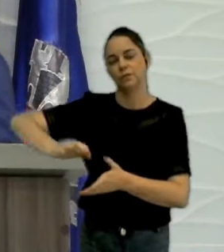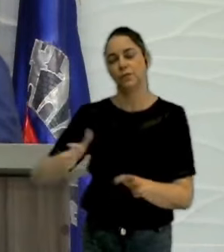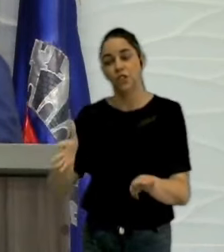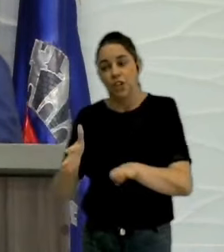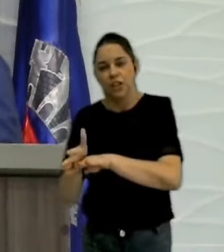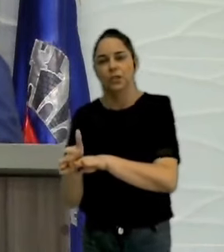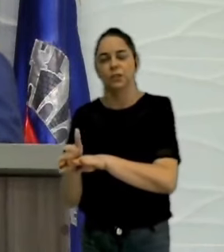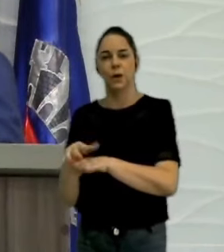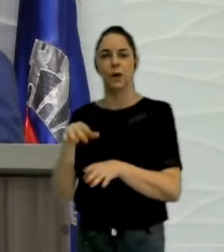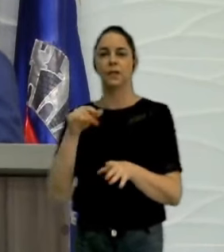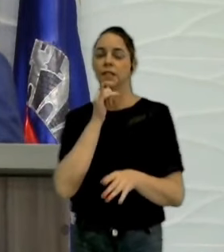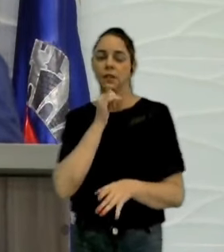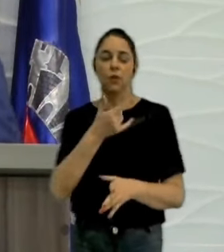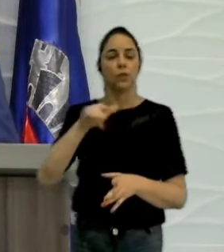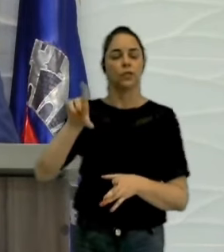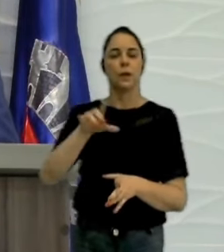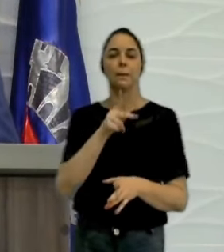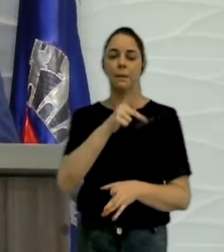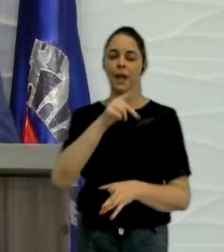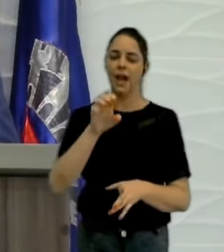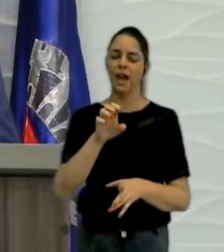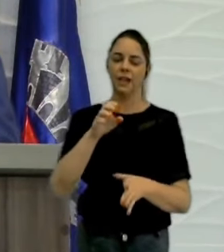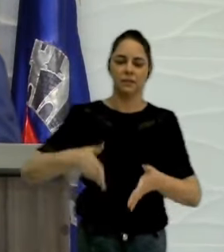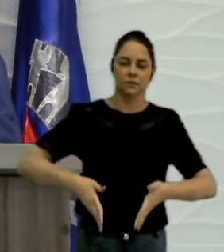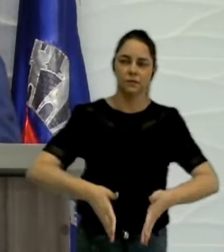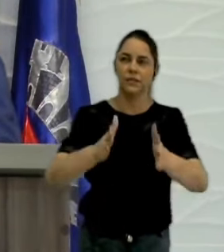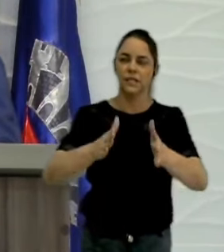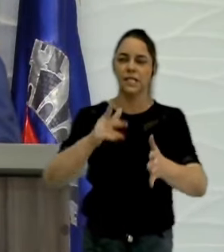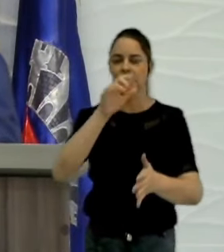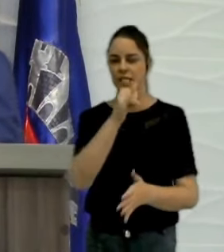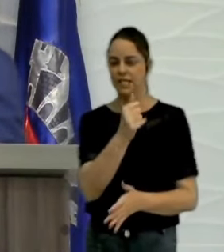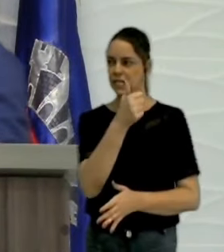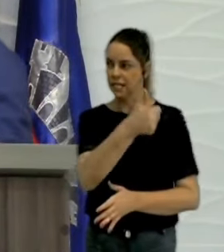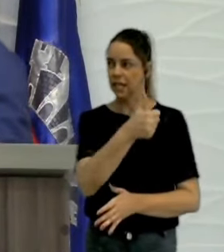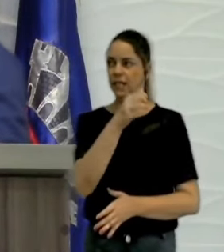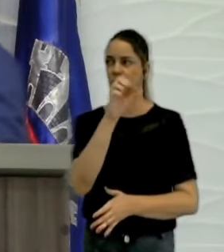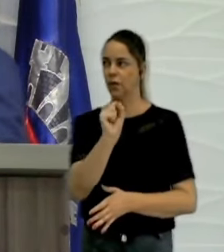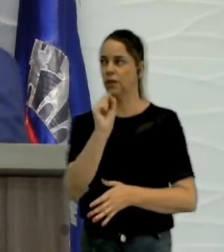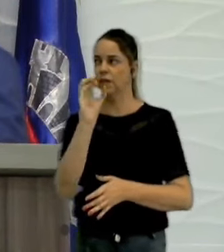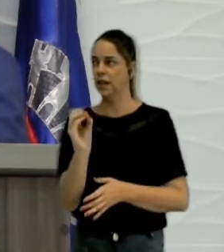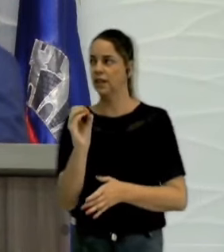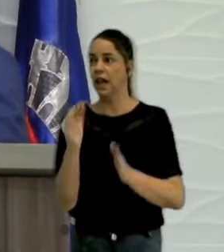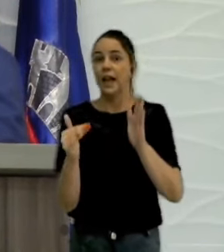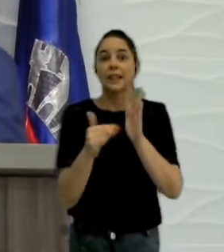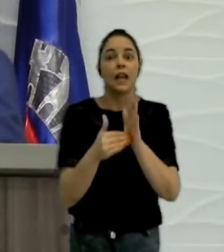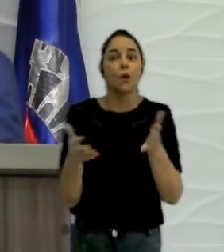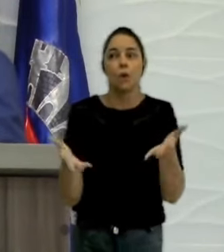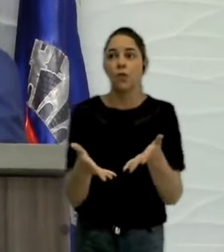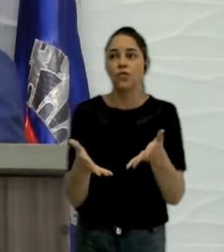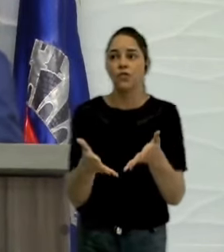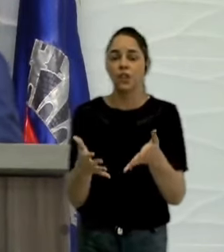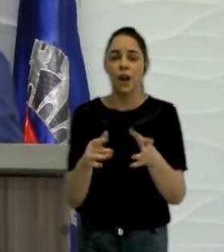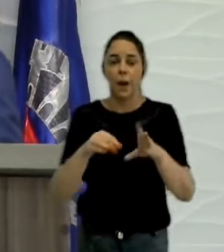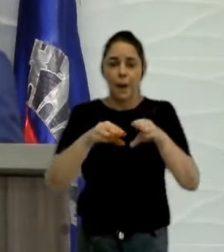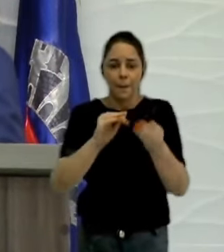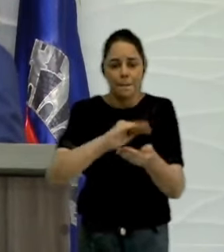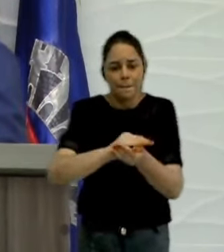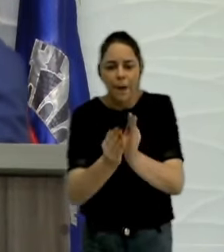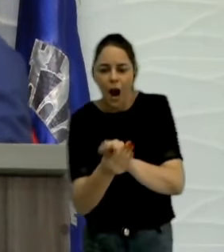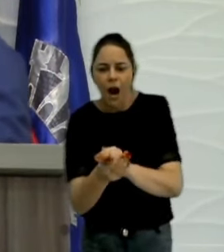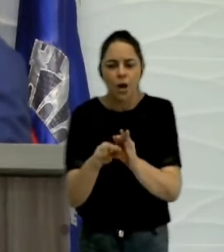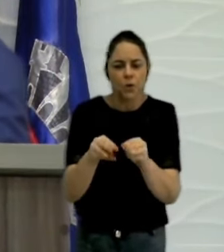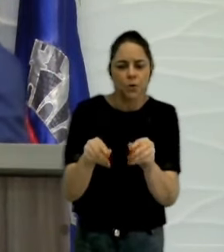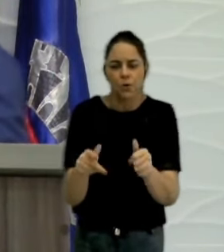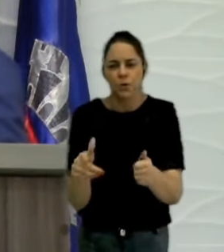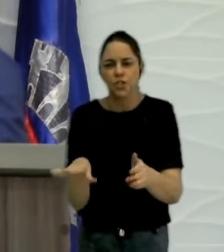a PS-180, até hoje, não colocaram uma caçamba de barro. Vem aqui cobrar,